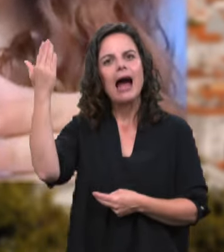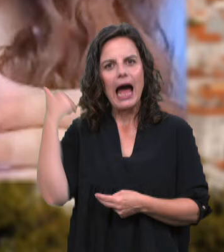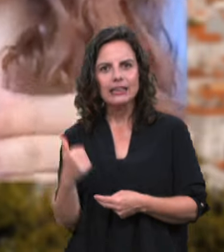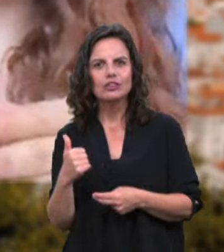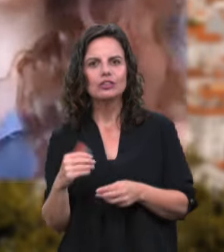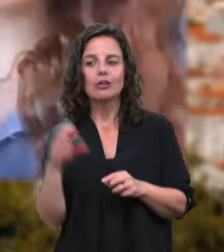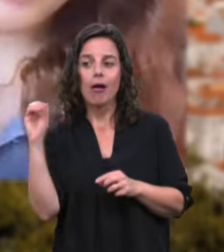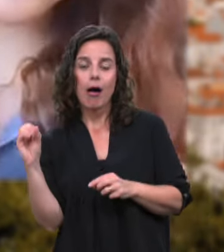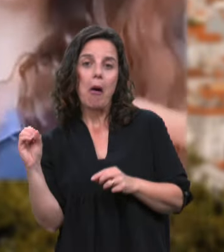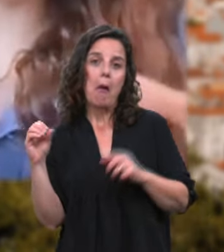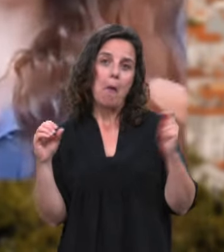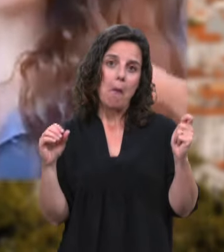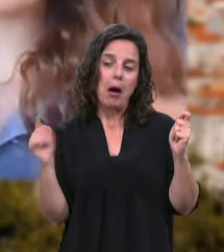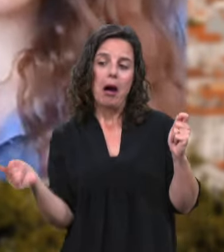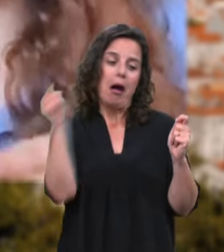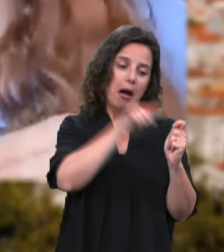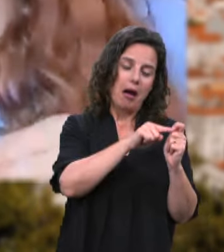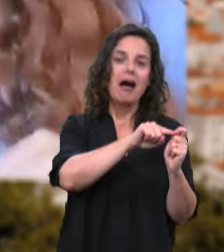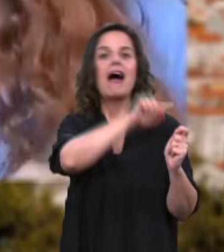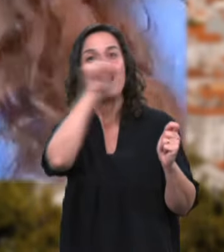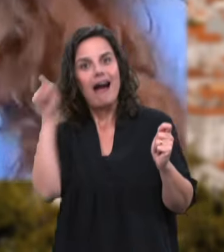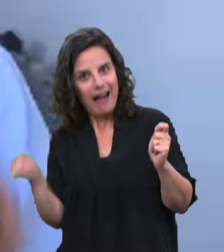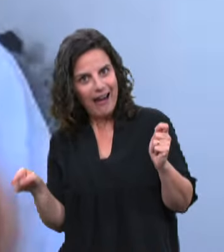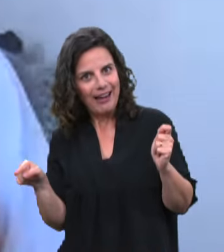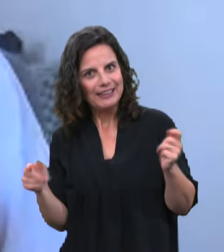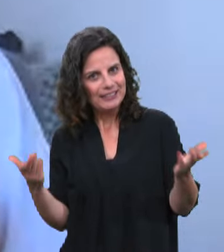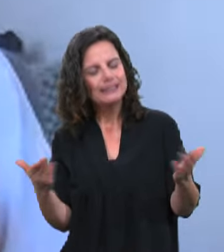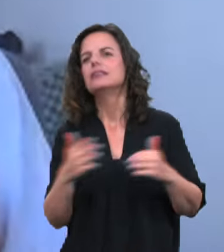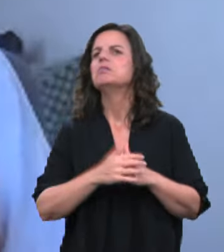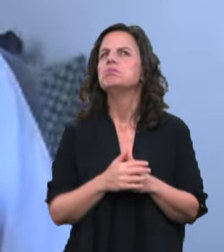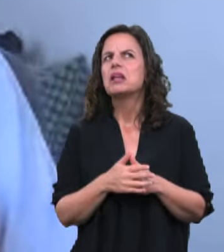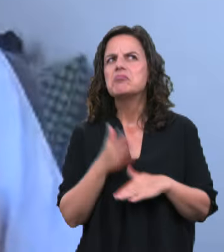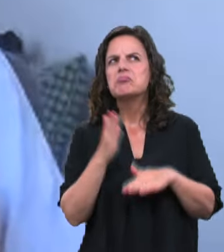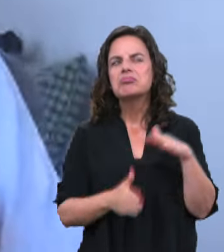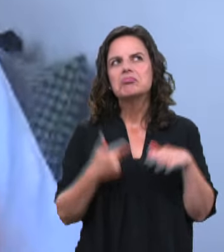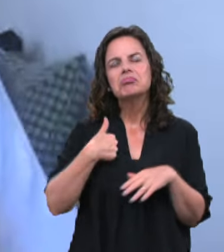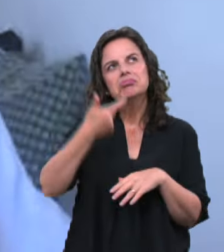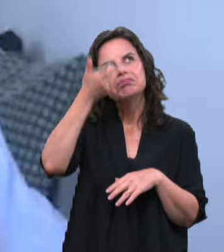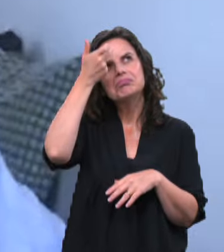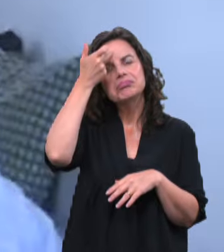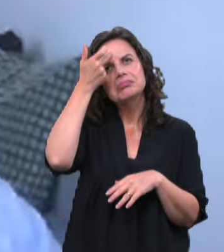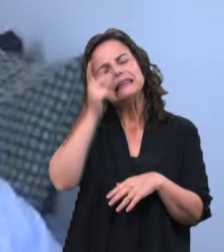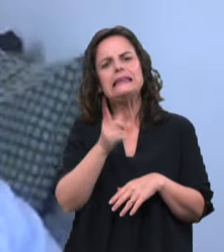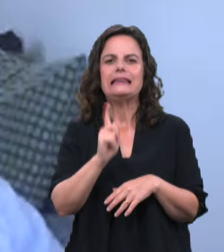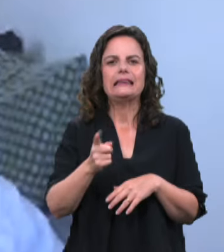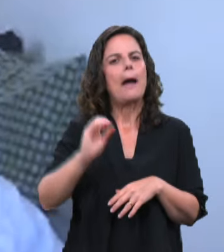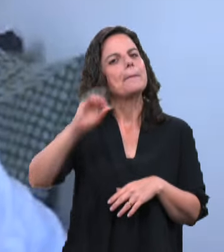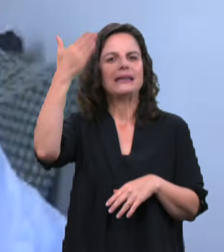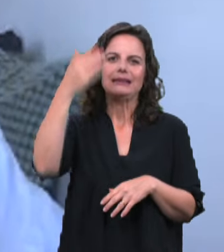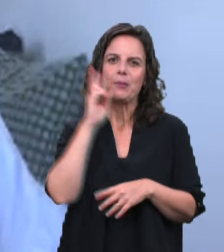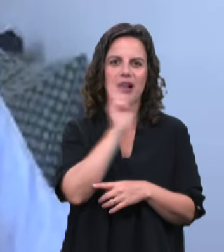de oeste para este e de este para oeste. Assim, de repente, estes são os